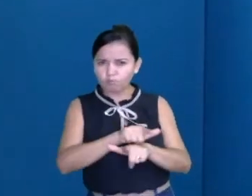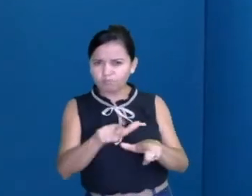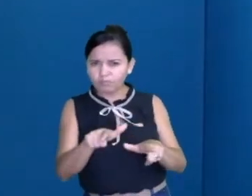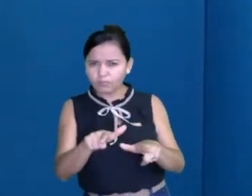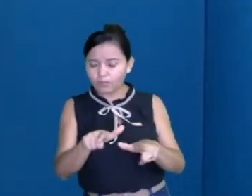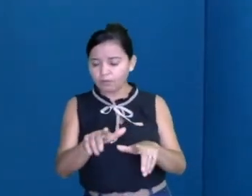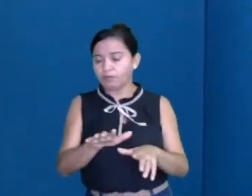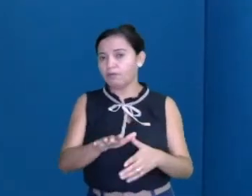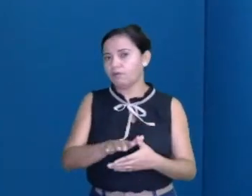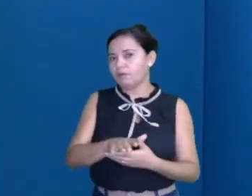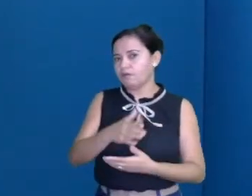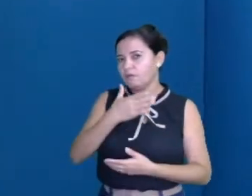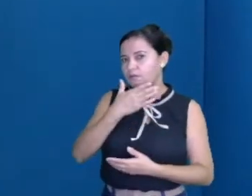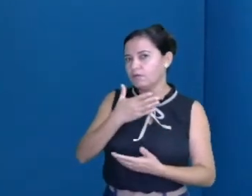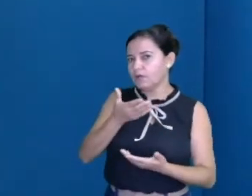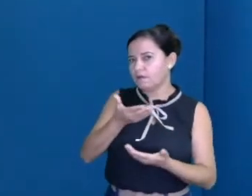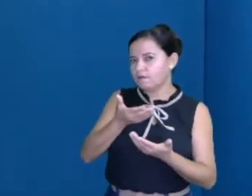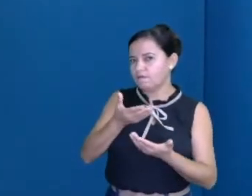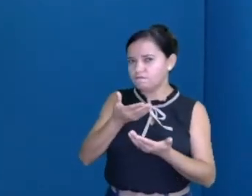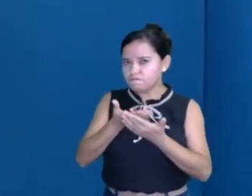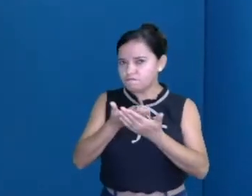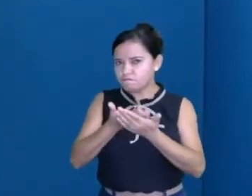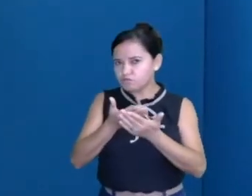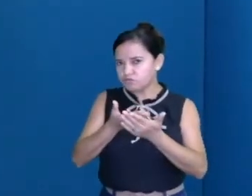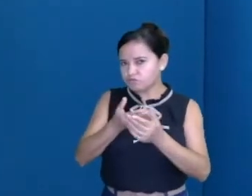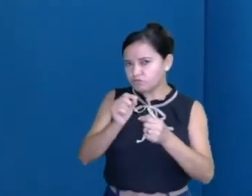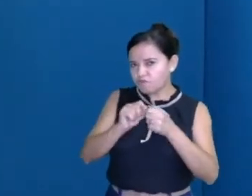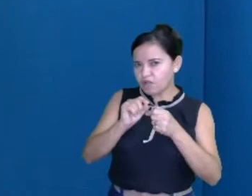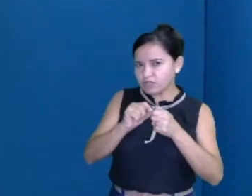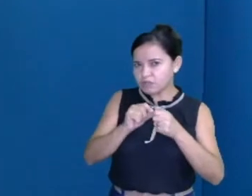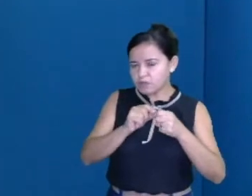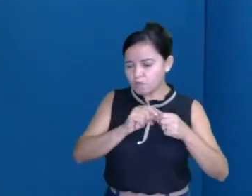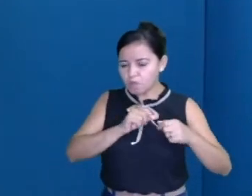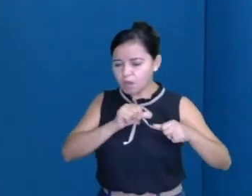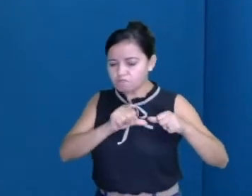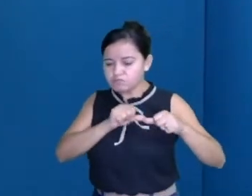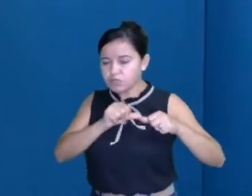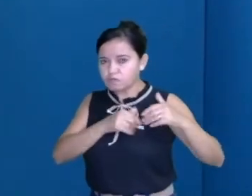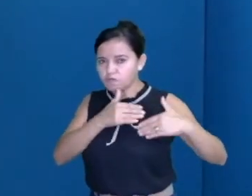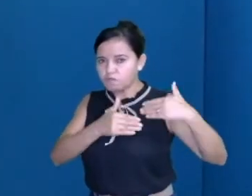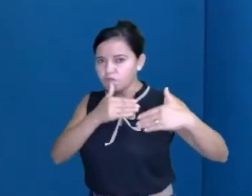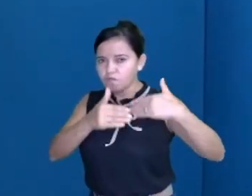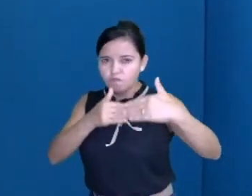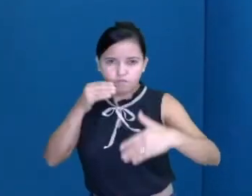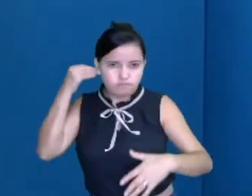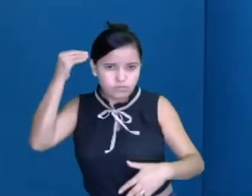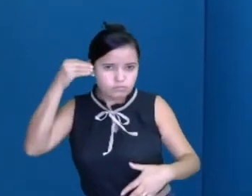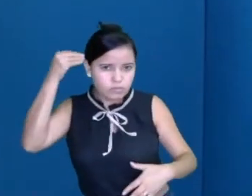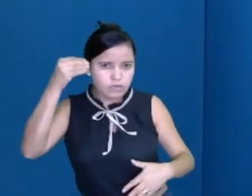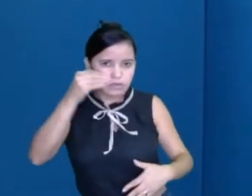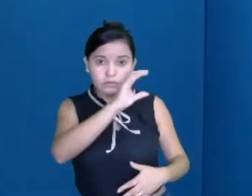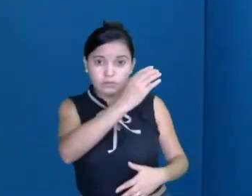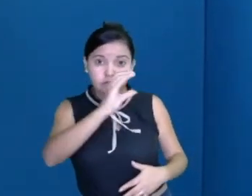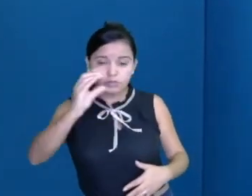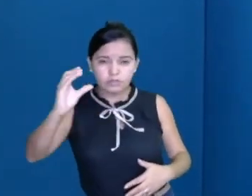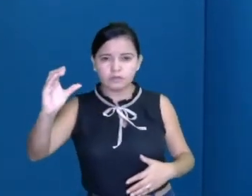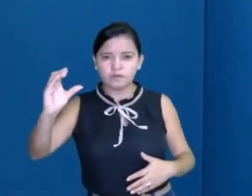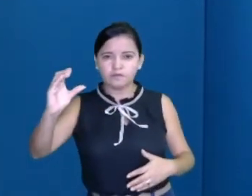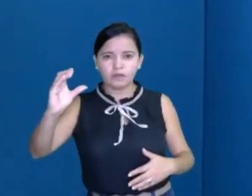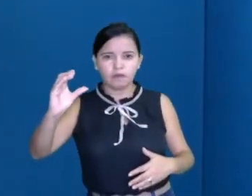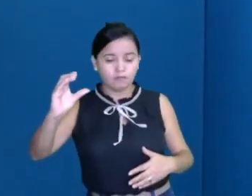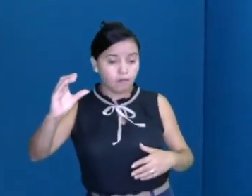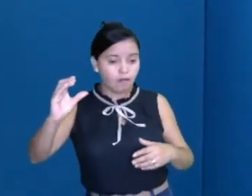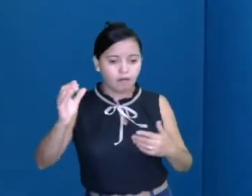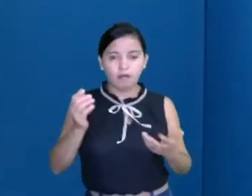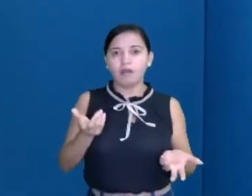dessa descoberta feita através desse experimento, através dessa evolução científica, já se pôde, com certeza, dar saltos gigantescos